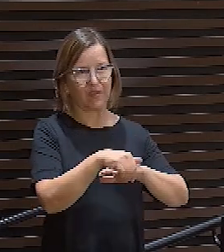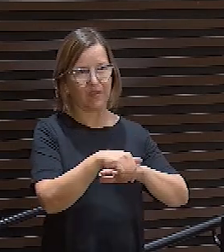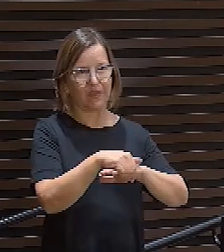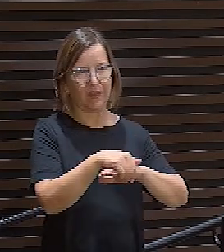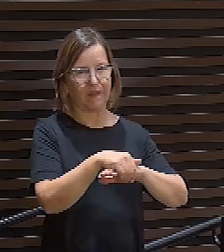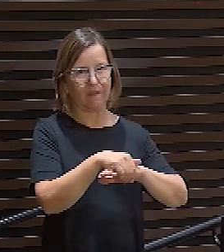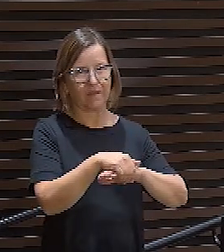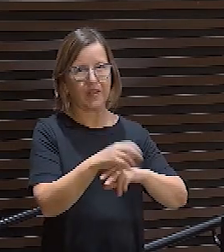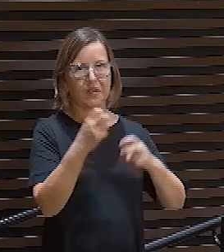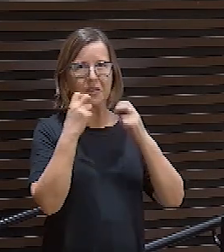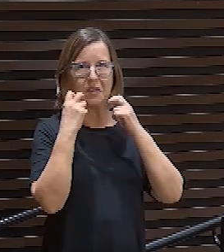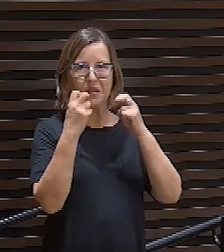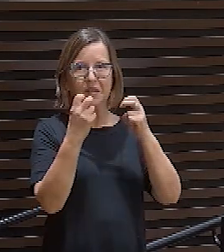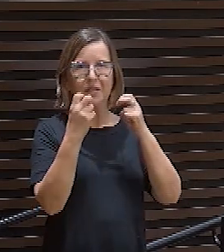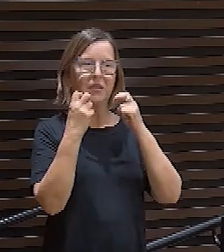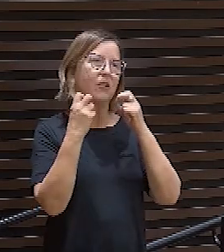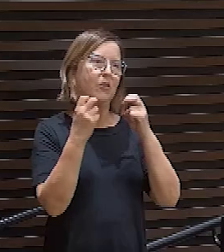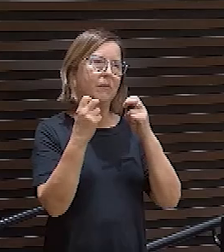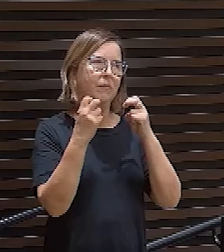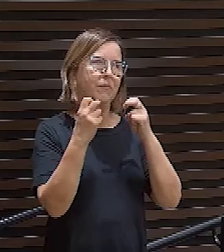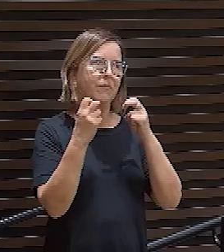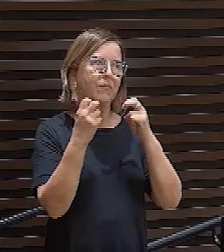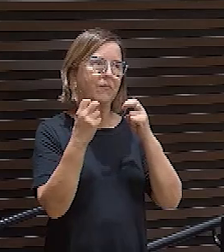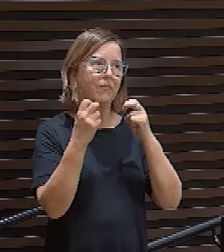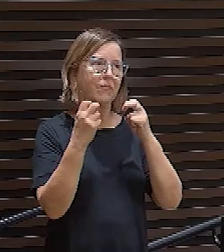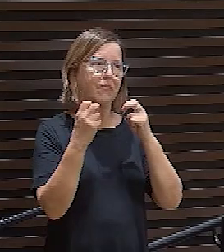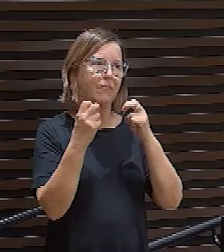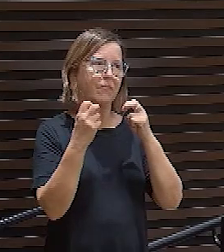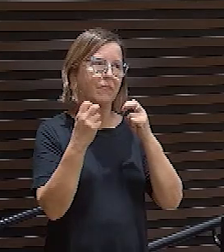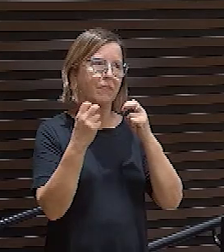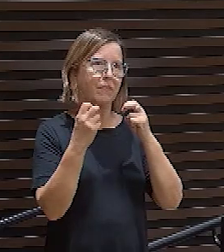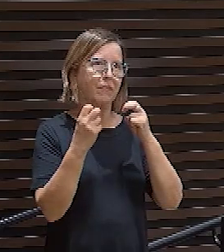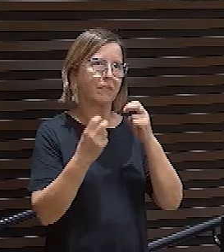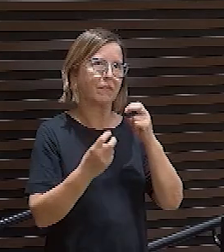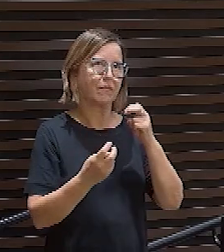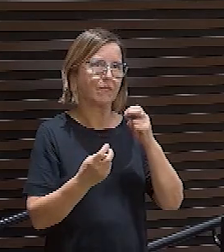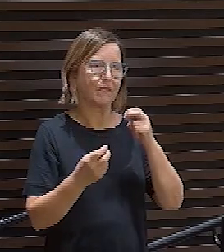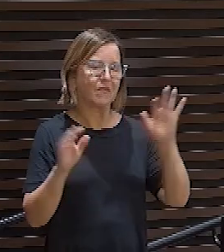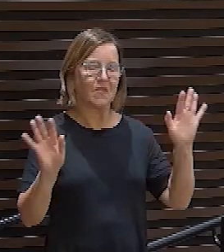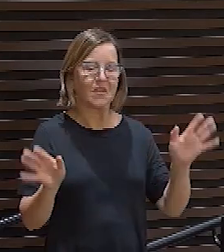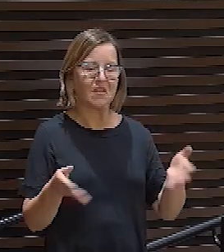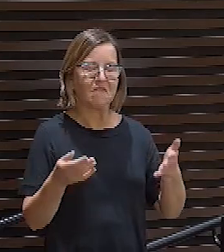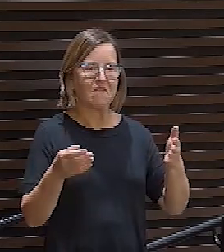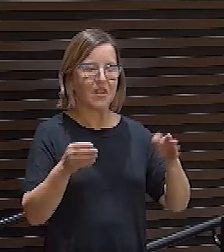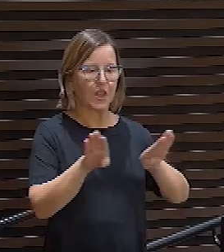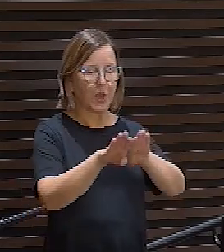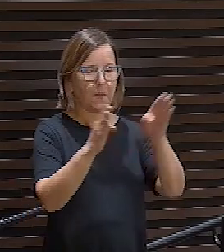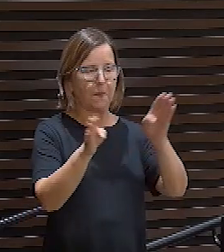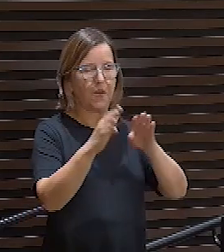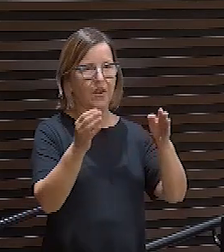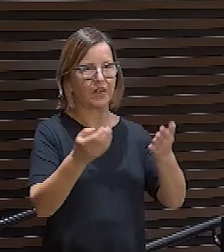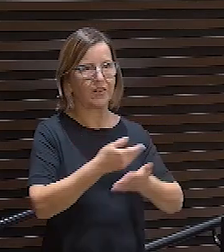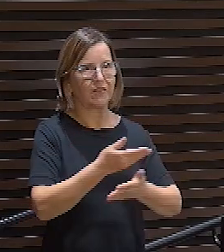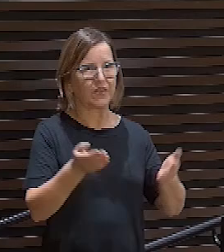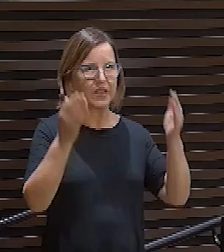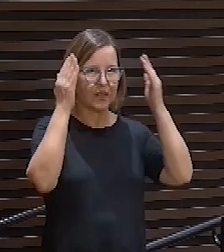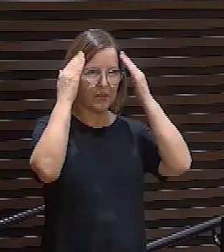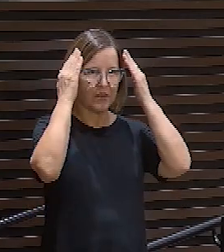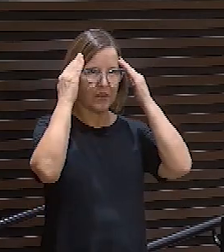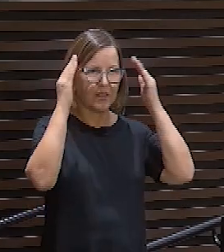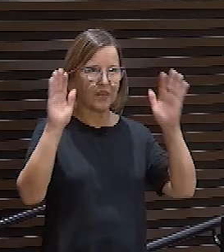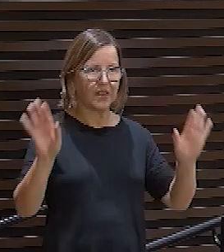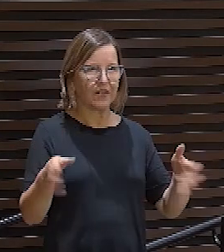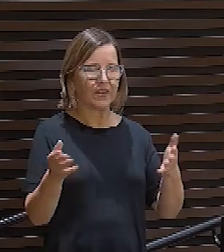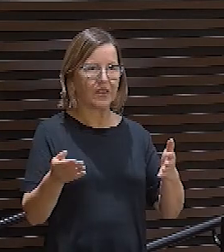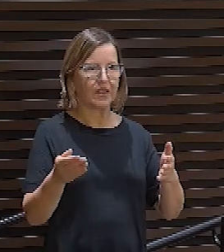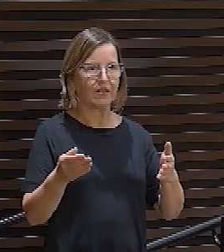ele clama: levantai, ó portas, as vossas cabeças. Levantai-vos, ó